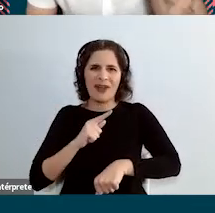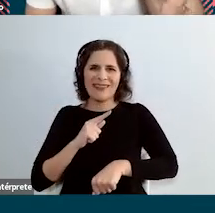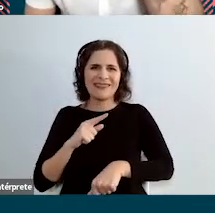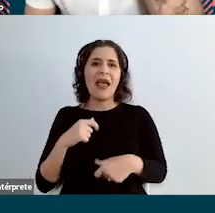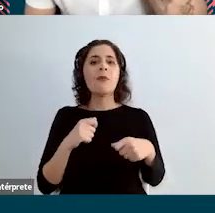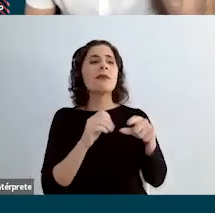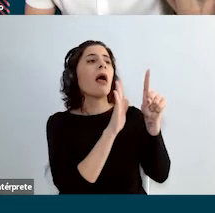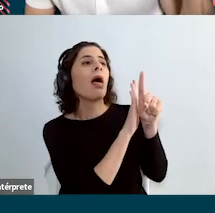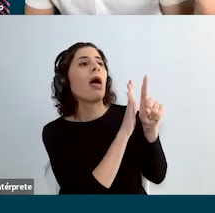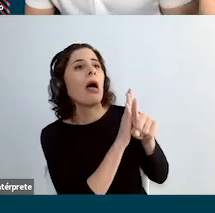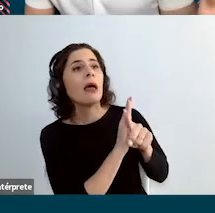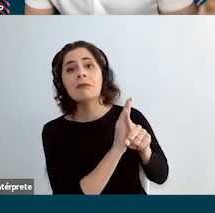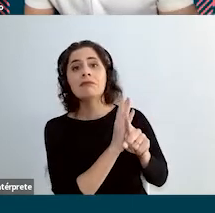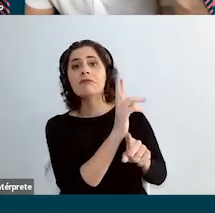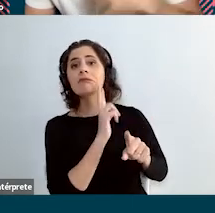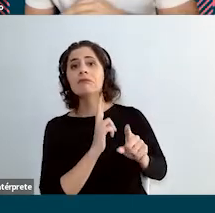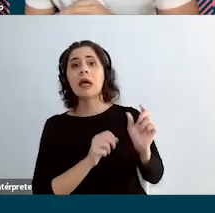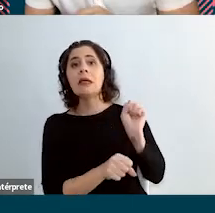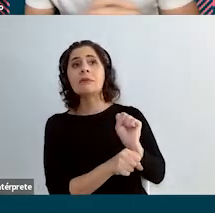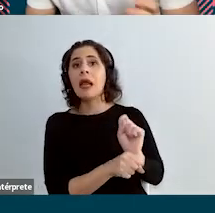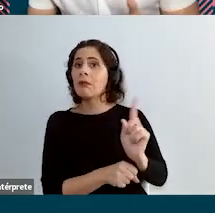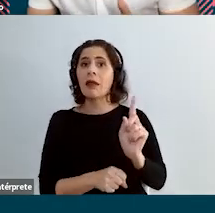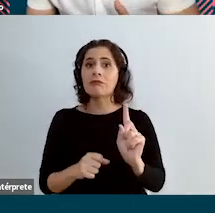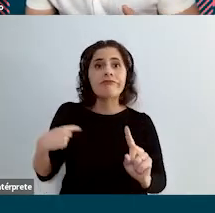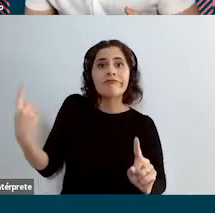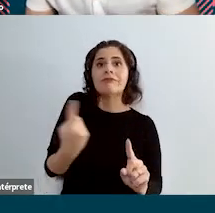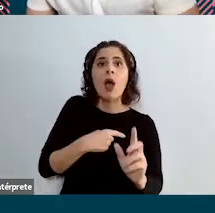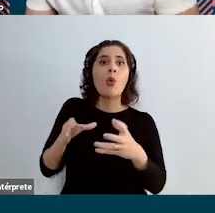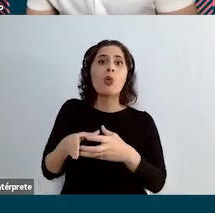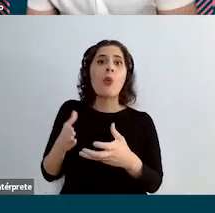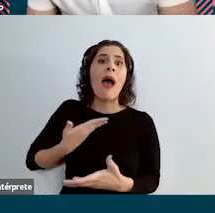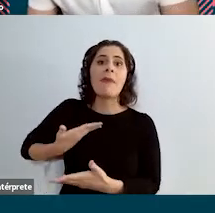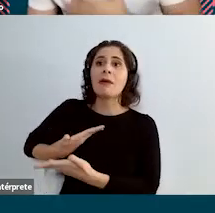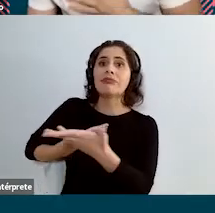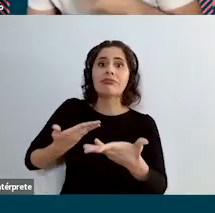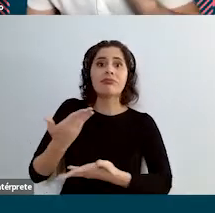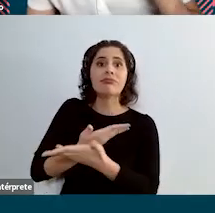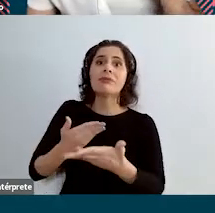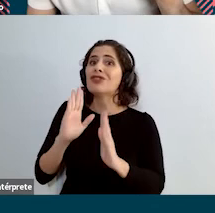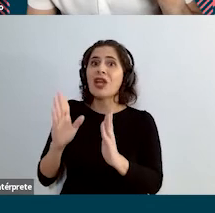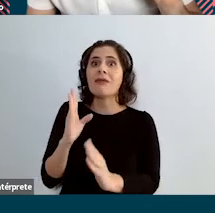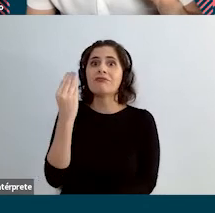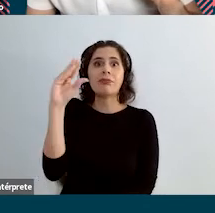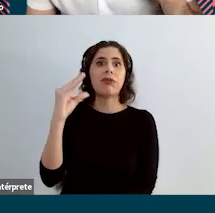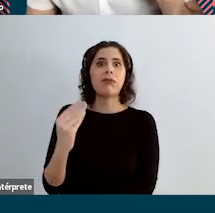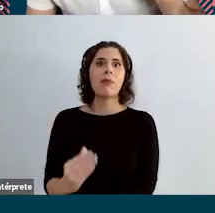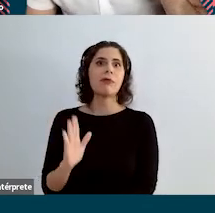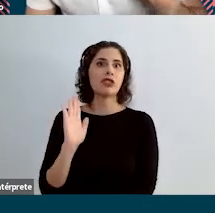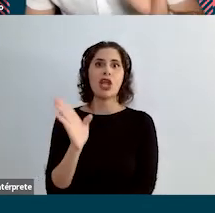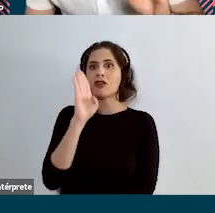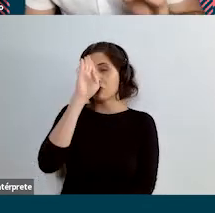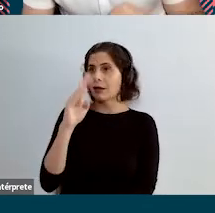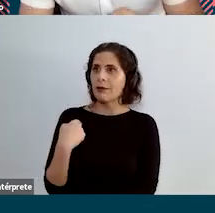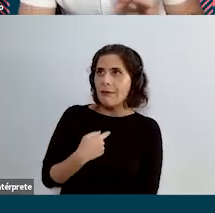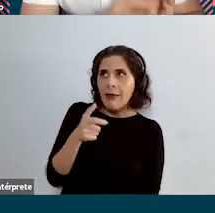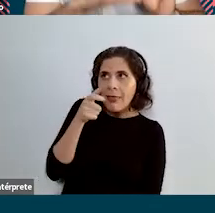precisava perguntar para as pessoas diziam entre amigos o que elas estavam sentindo e a gente estava ali só observando. E